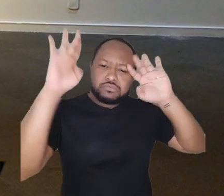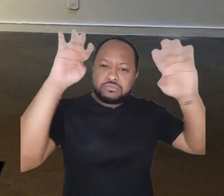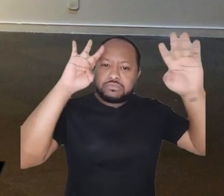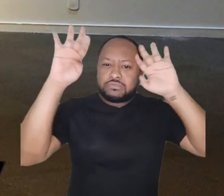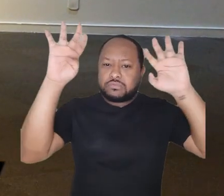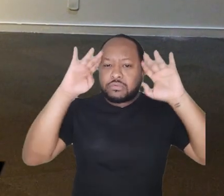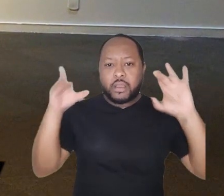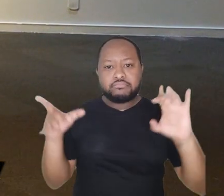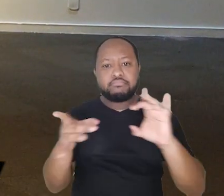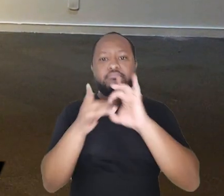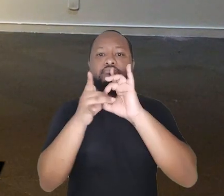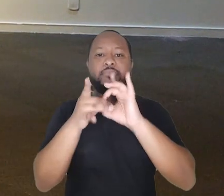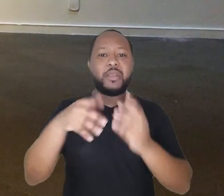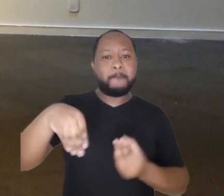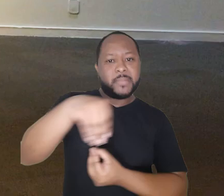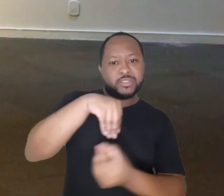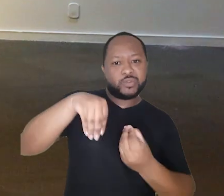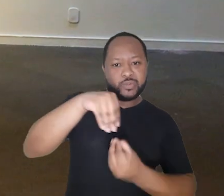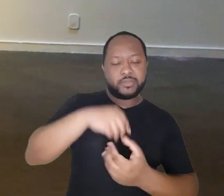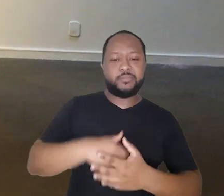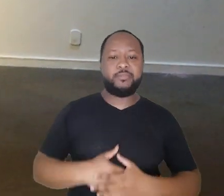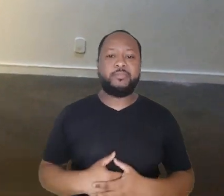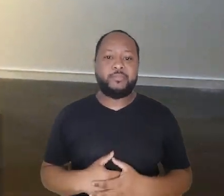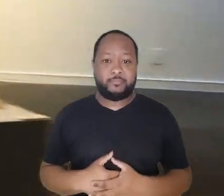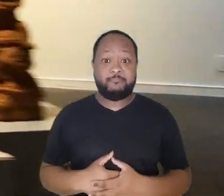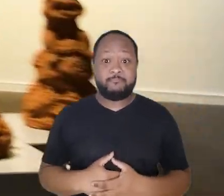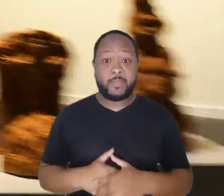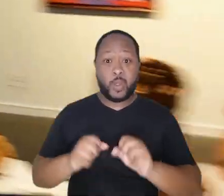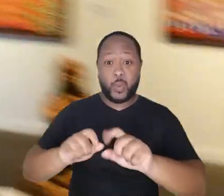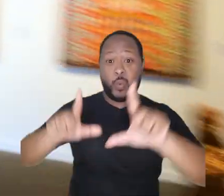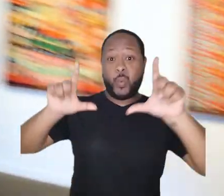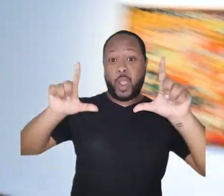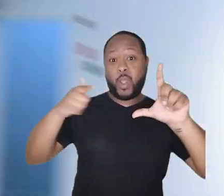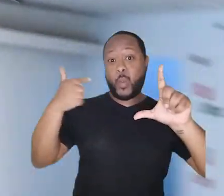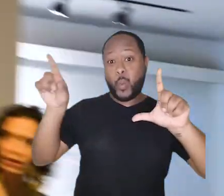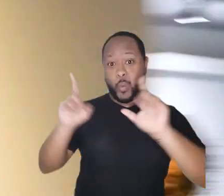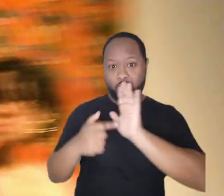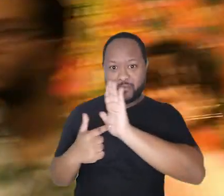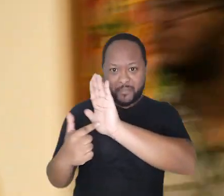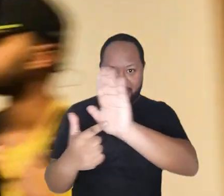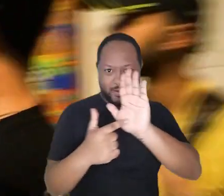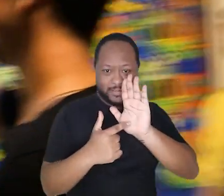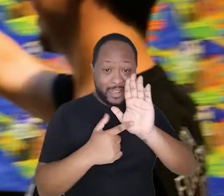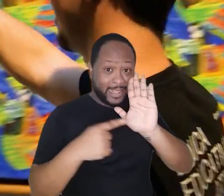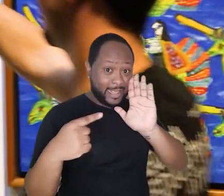Vou mostrar outro quadro para vocês agora, que é esse aqui.